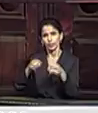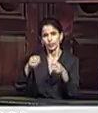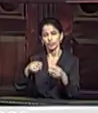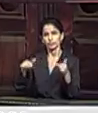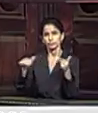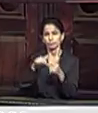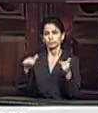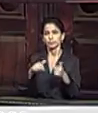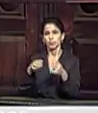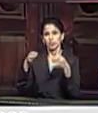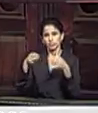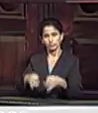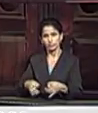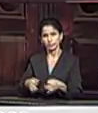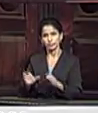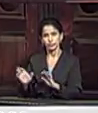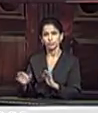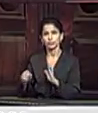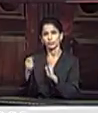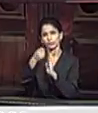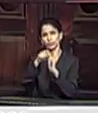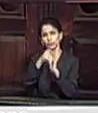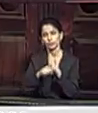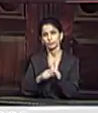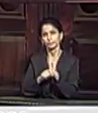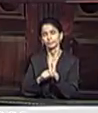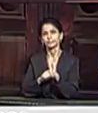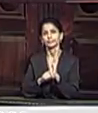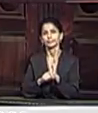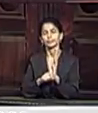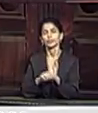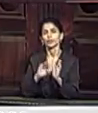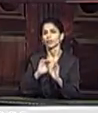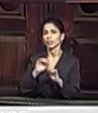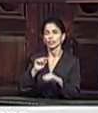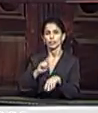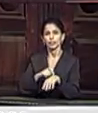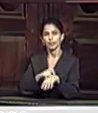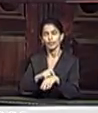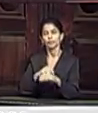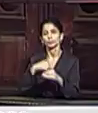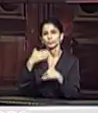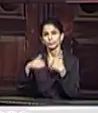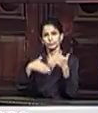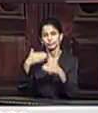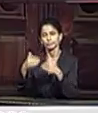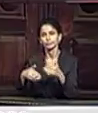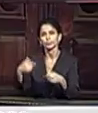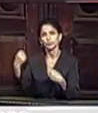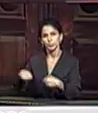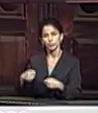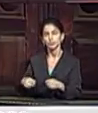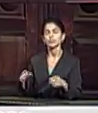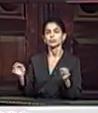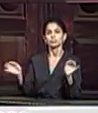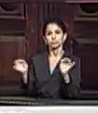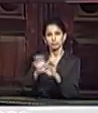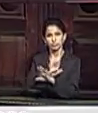de levantamentos, mas fazer o registro que todo o tempo que for necessário para que esse trabalho seja